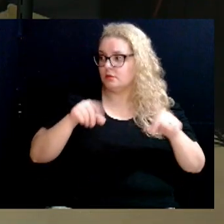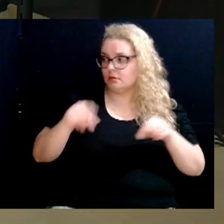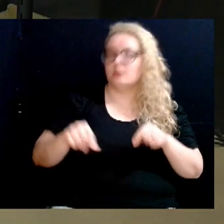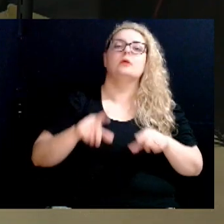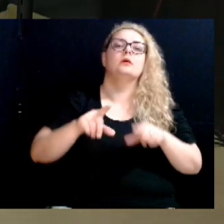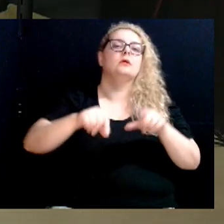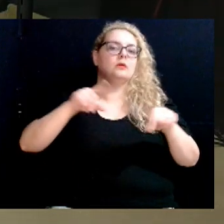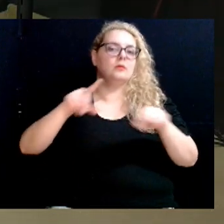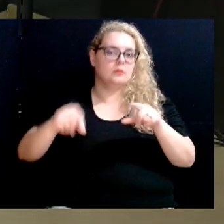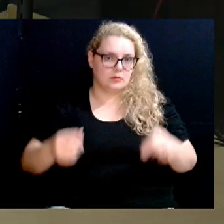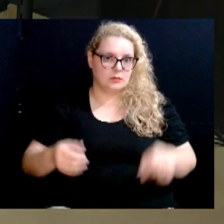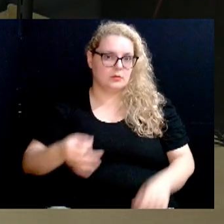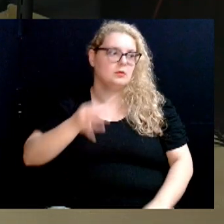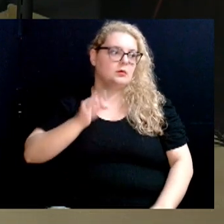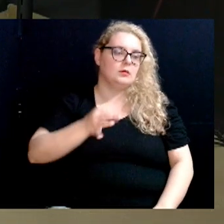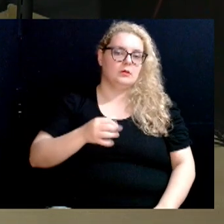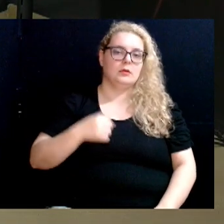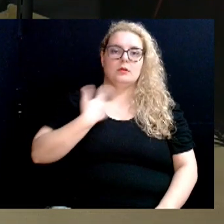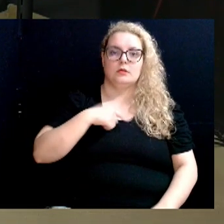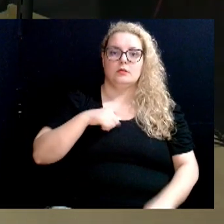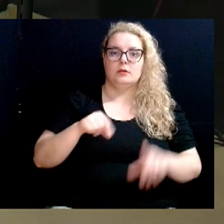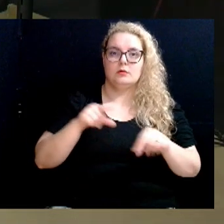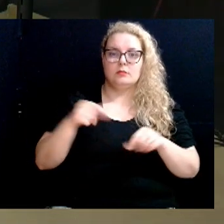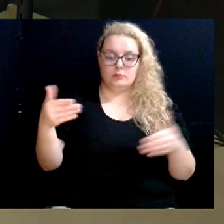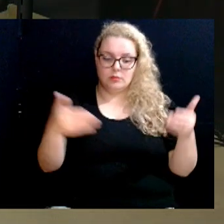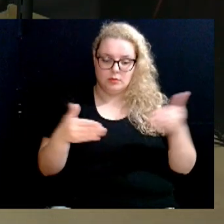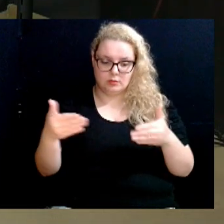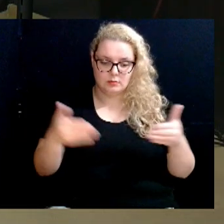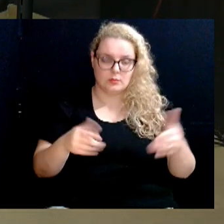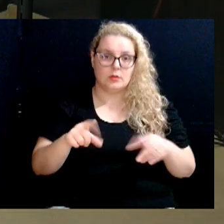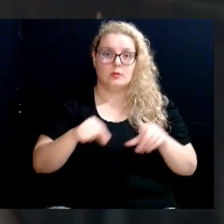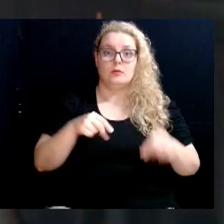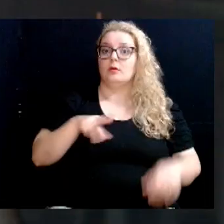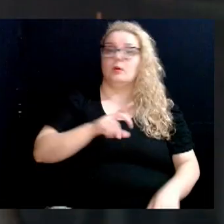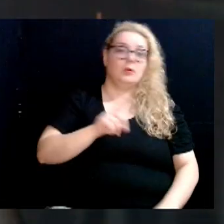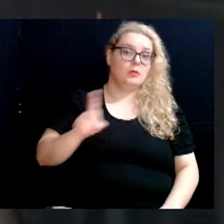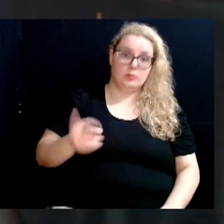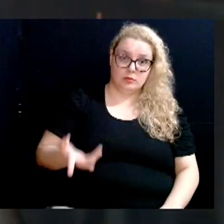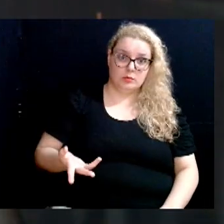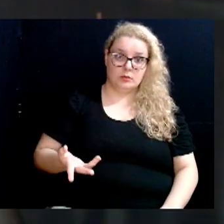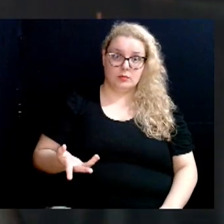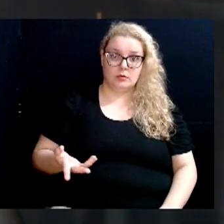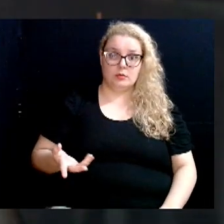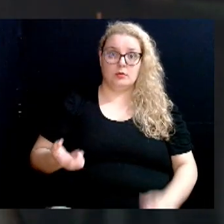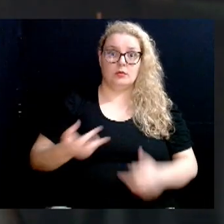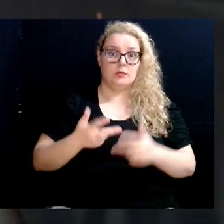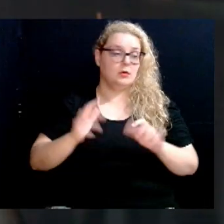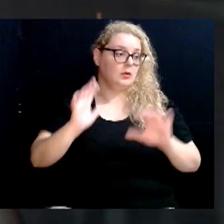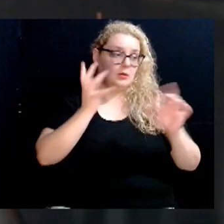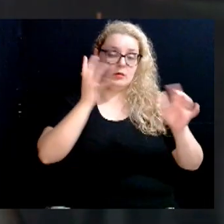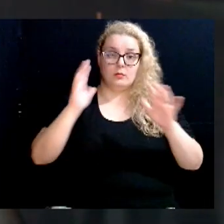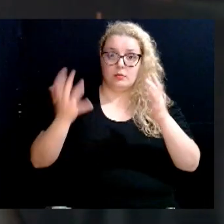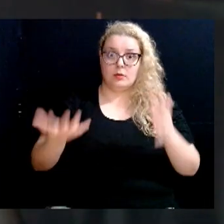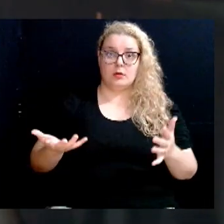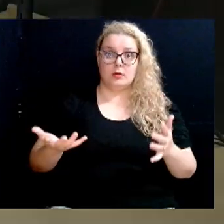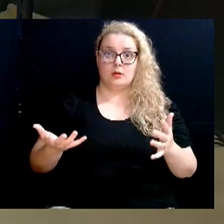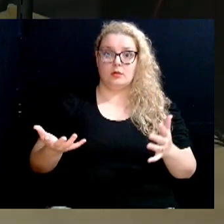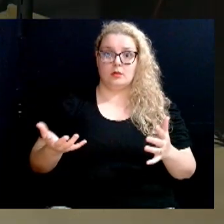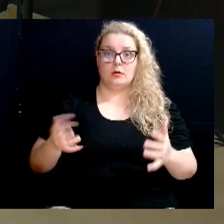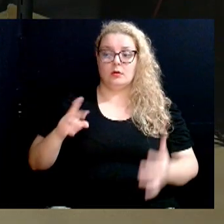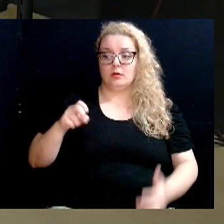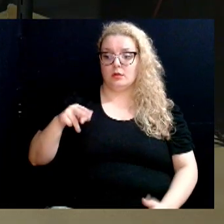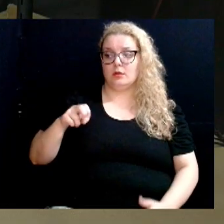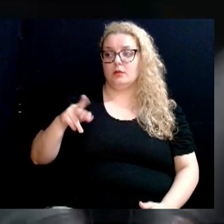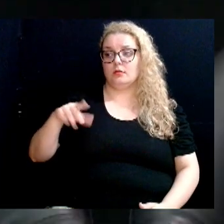certeza. escolhe, inclusive, participar dessas escolhas ou não, porque as coisas estão acontecendo, as renúncias estão acontecendo. Eu falo